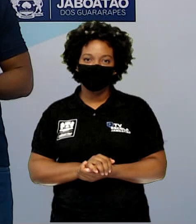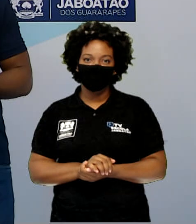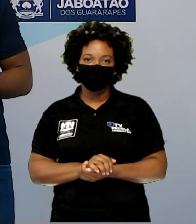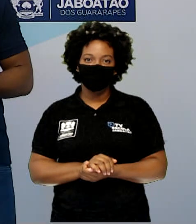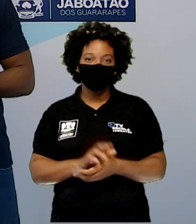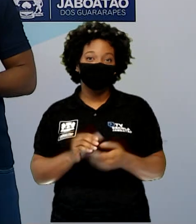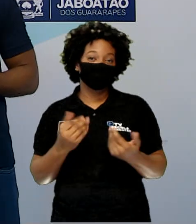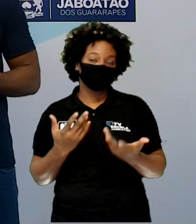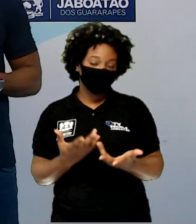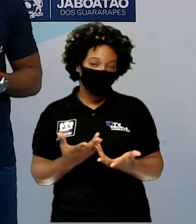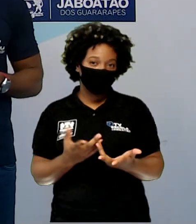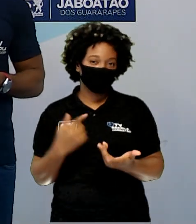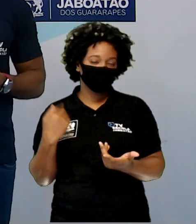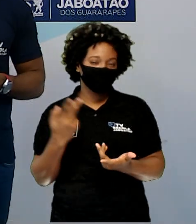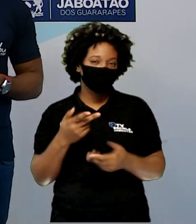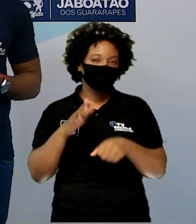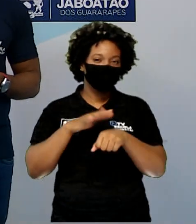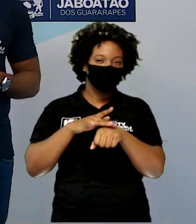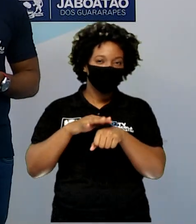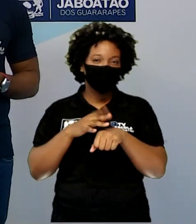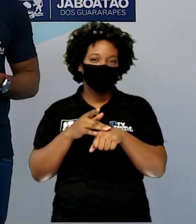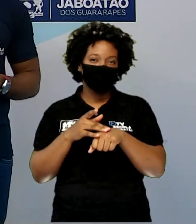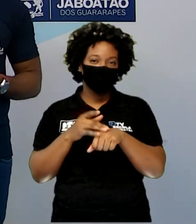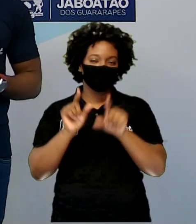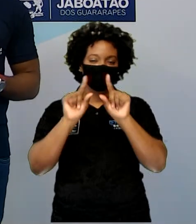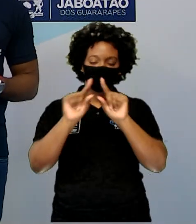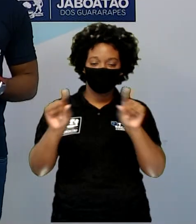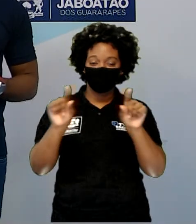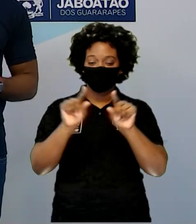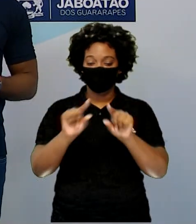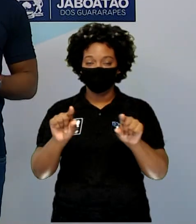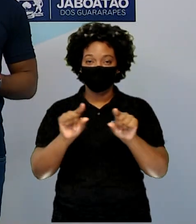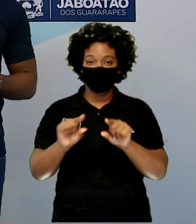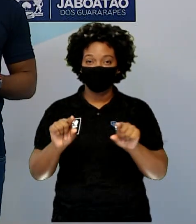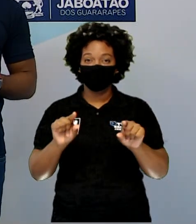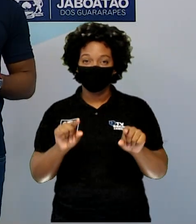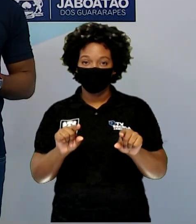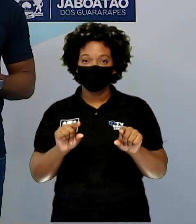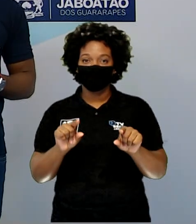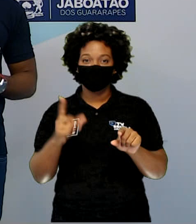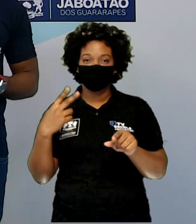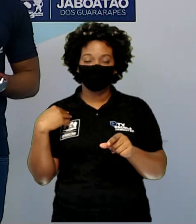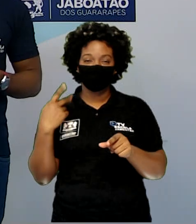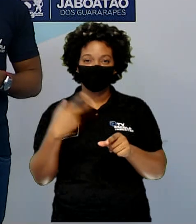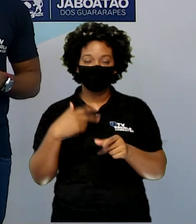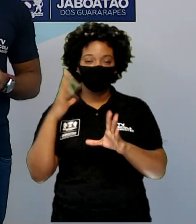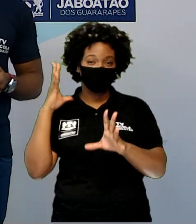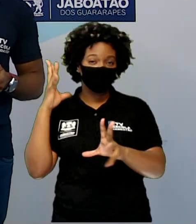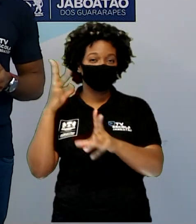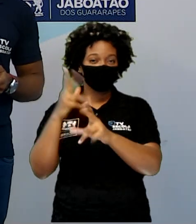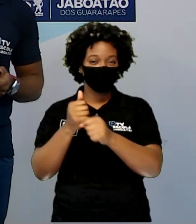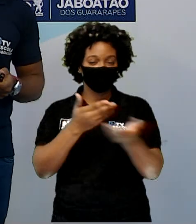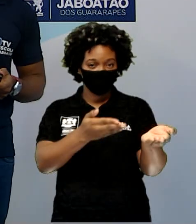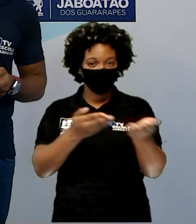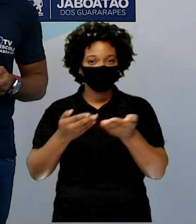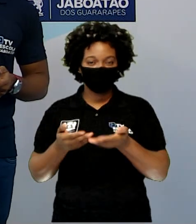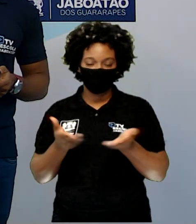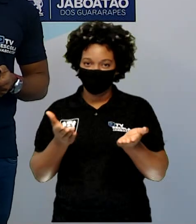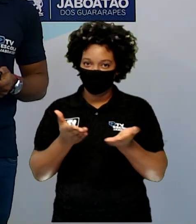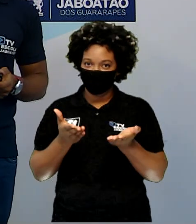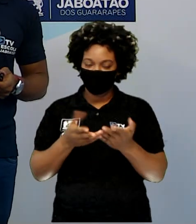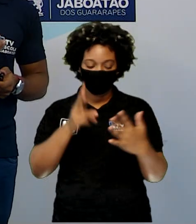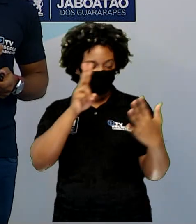gente está falando, como eu coloquei aqui, ó, de versos e de estrofes, e a gente está revisando, eu vou convidar vocês